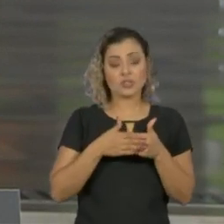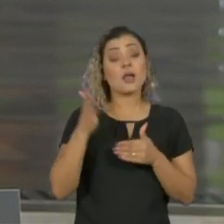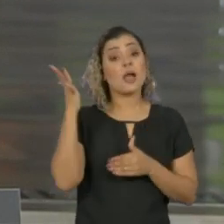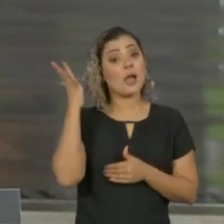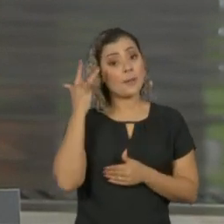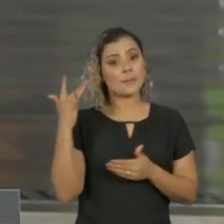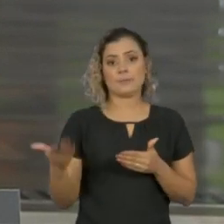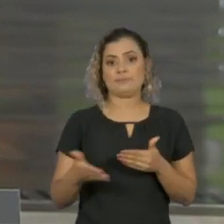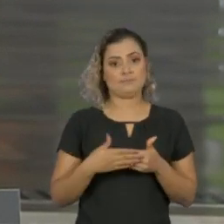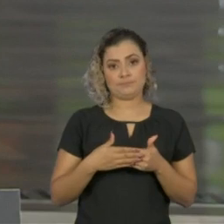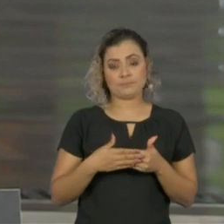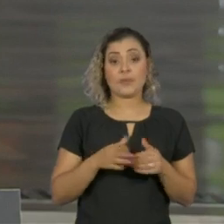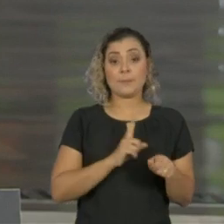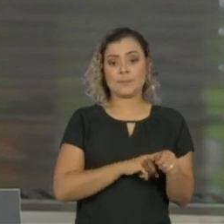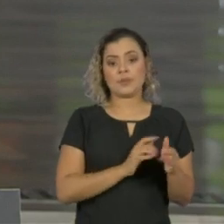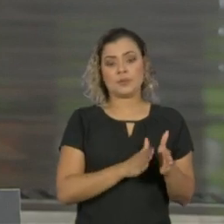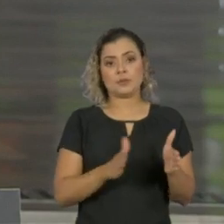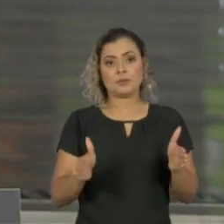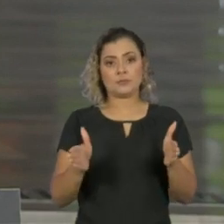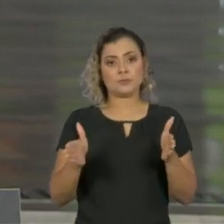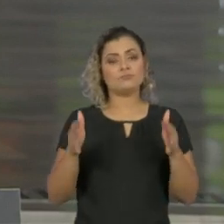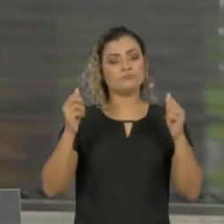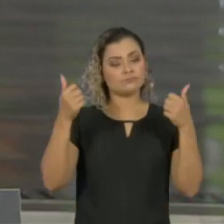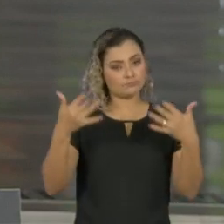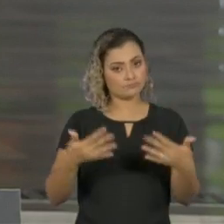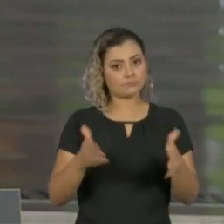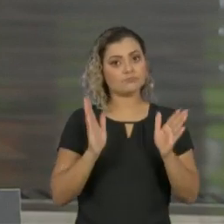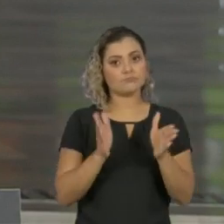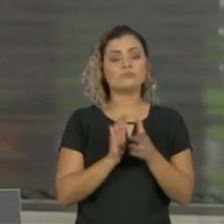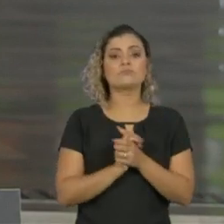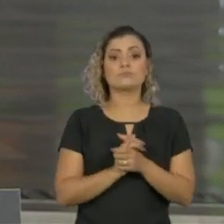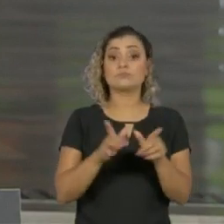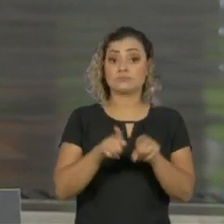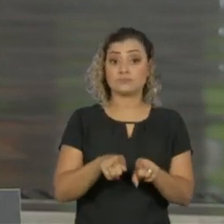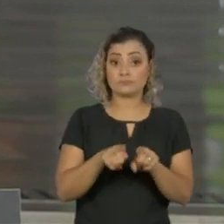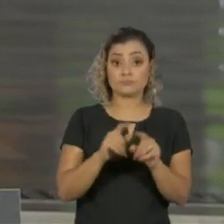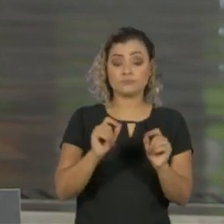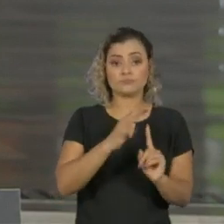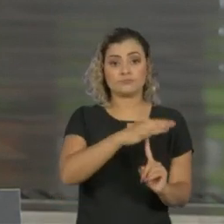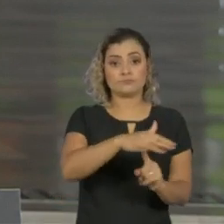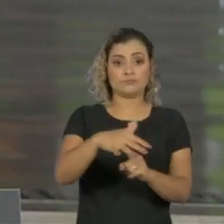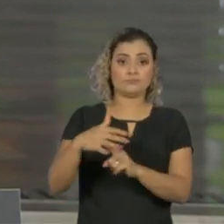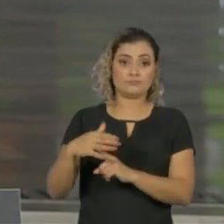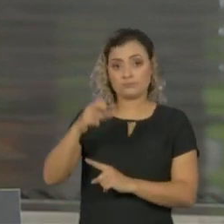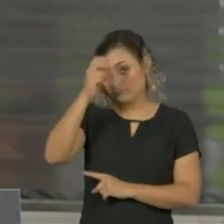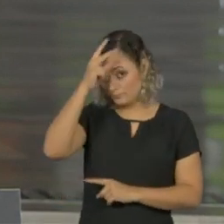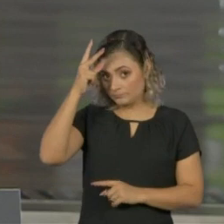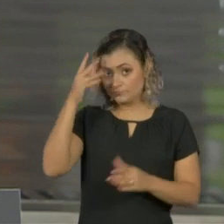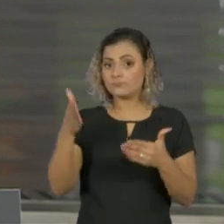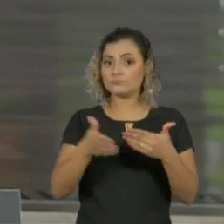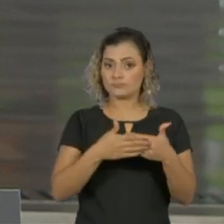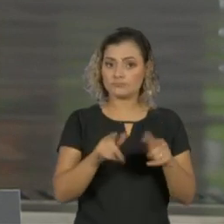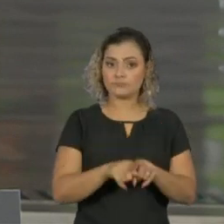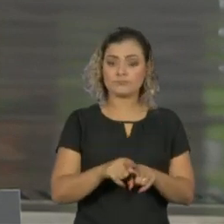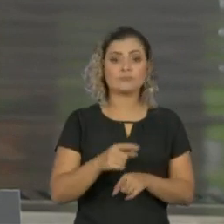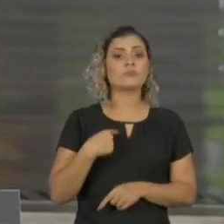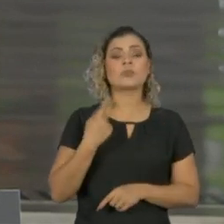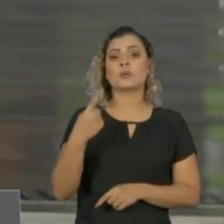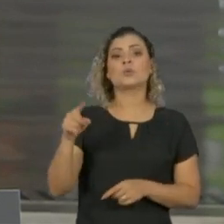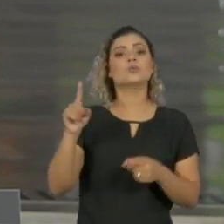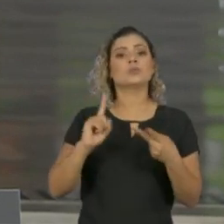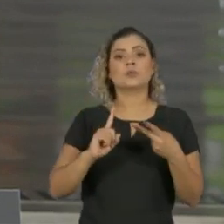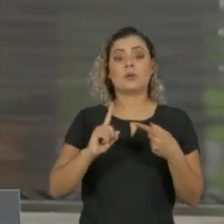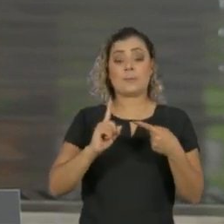amanhã, pelo prazo que já foi aqui comunicado, e o mesmo em relação aos parques municipais. Vamos à penúltima pergunta, é